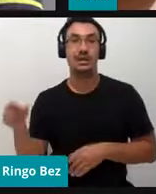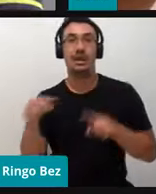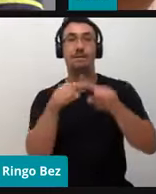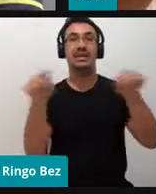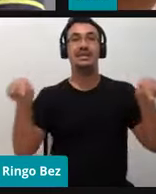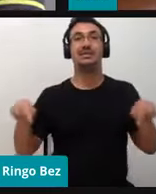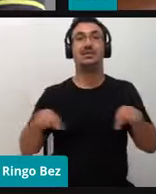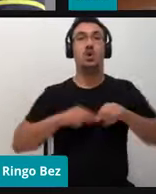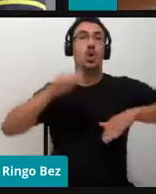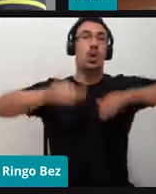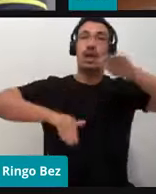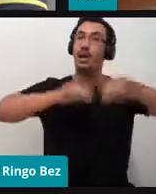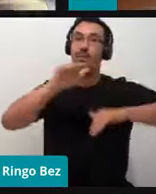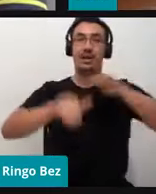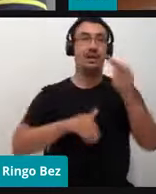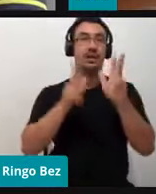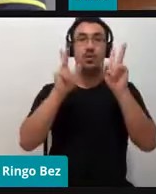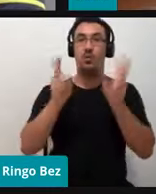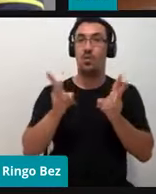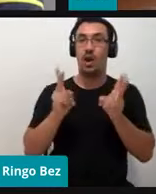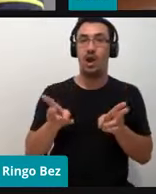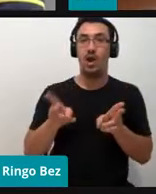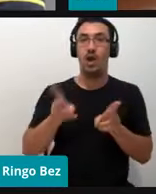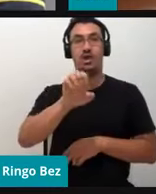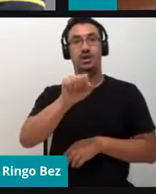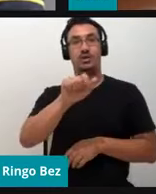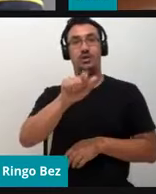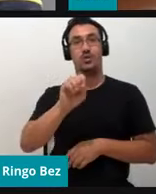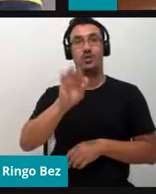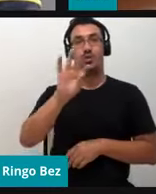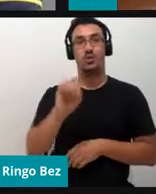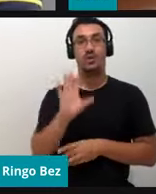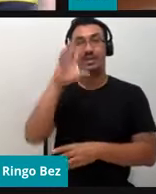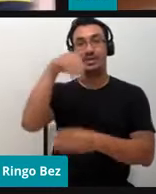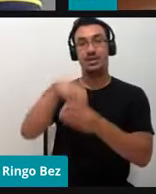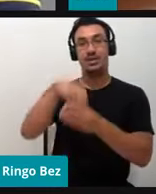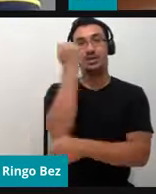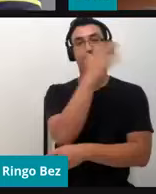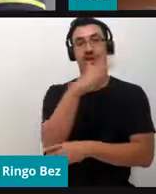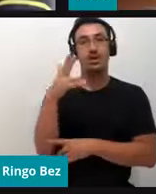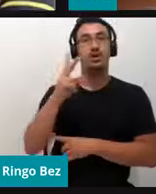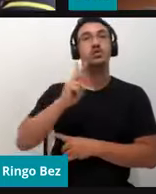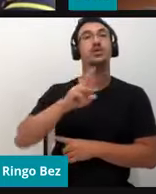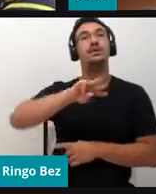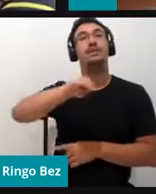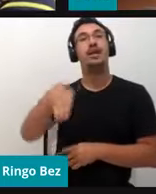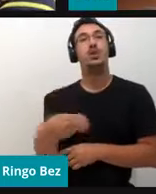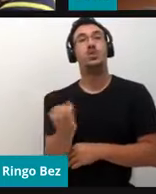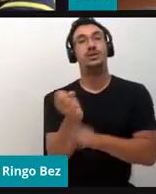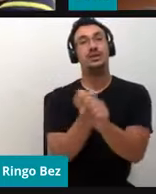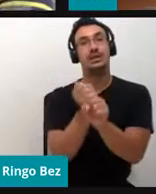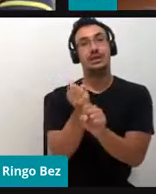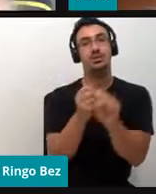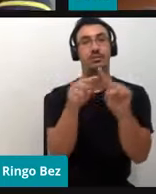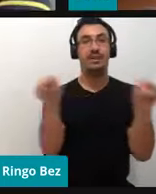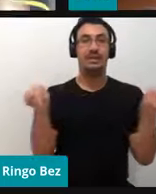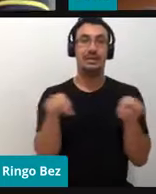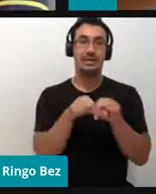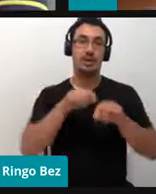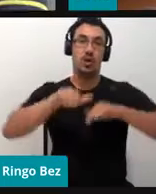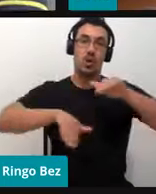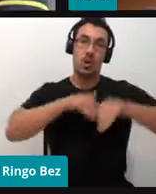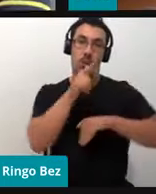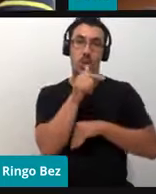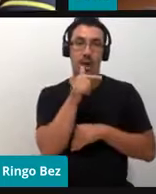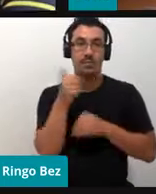de esgoto na natureza. São 2 milhões por ano de piscinas olímpicas sendo despejadas